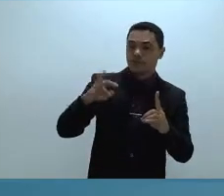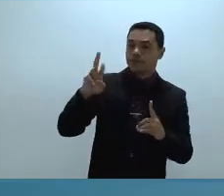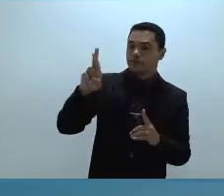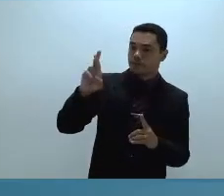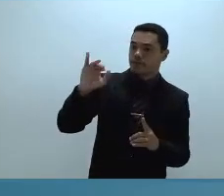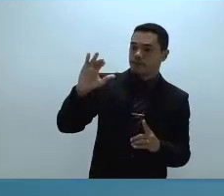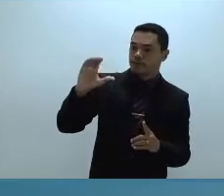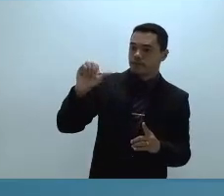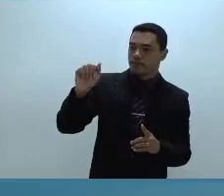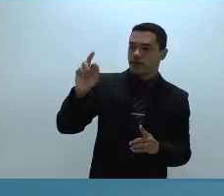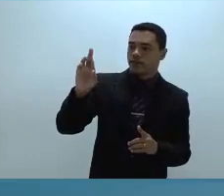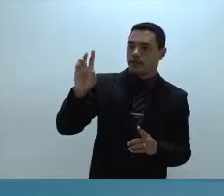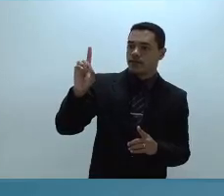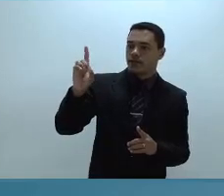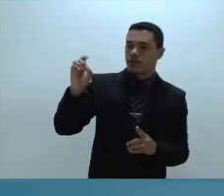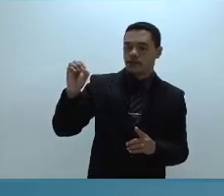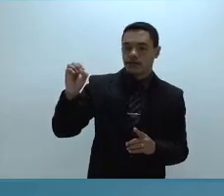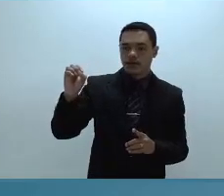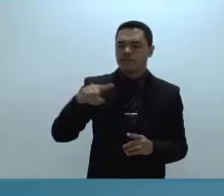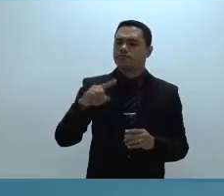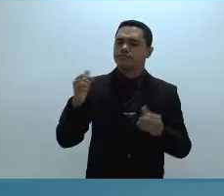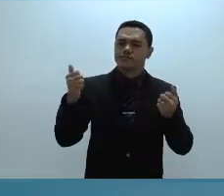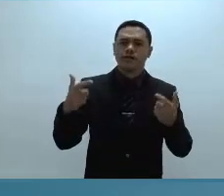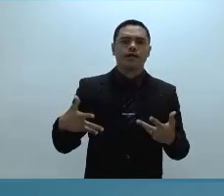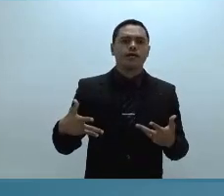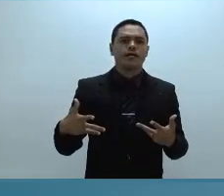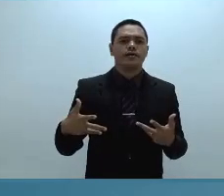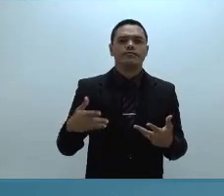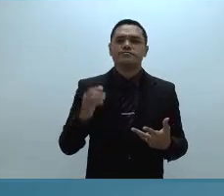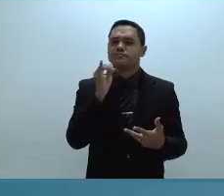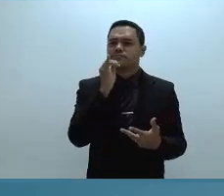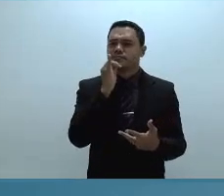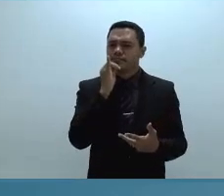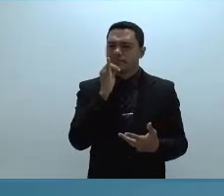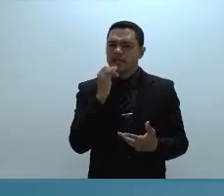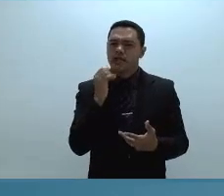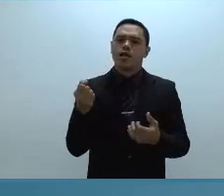exemplo, numa concessão de transporte público,